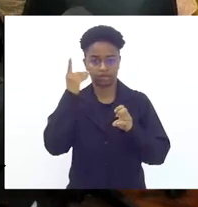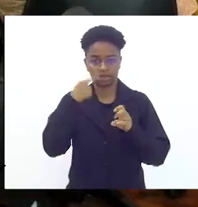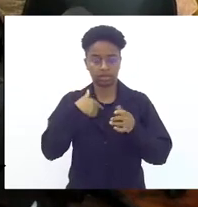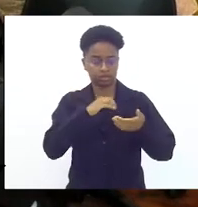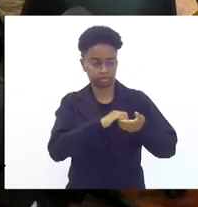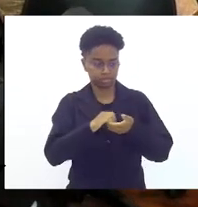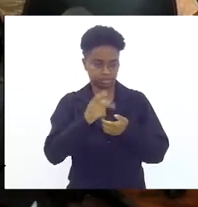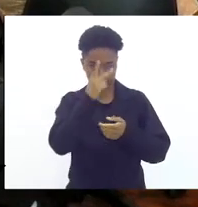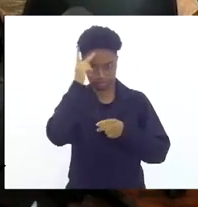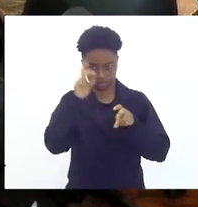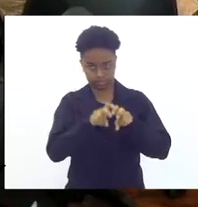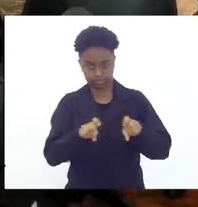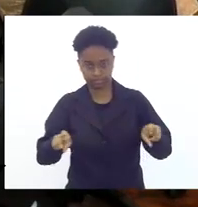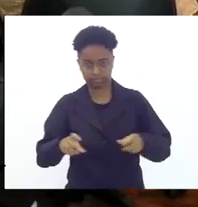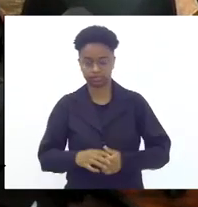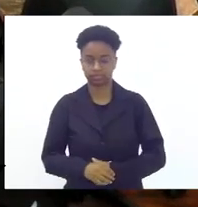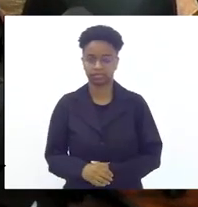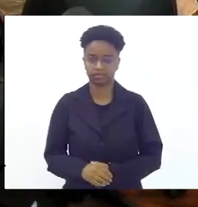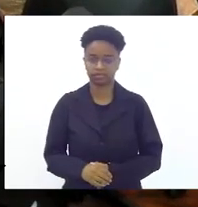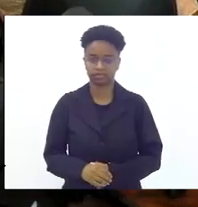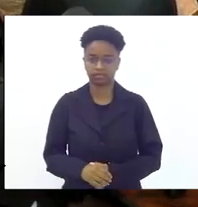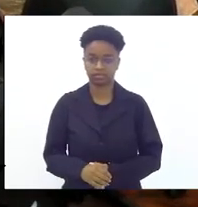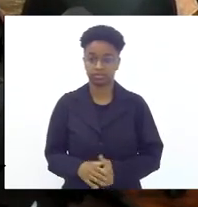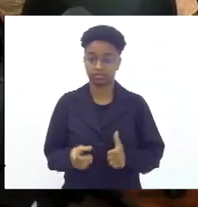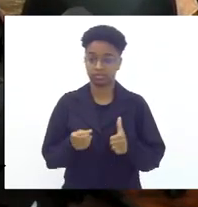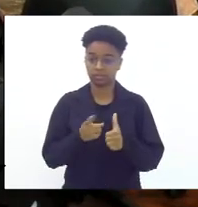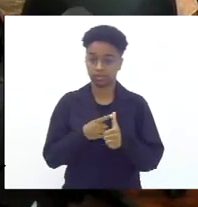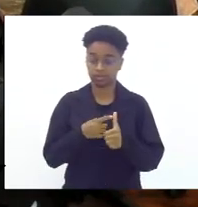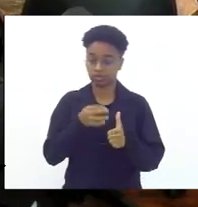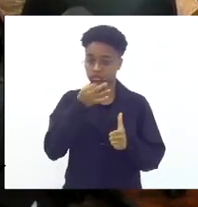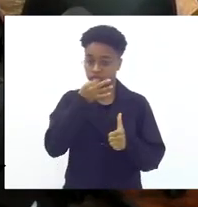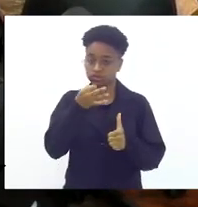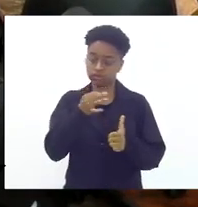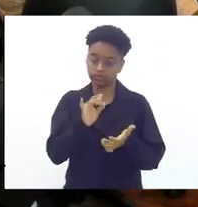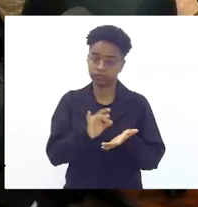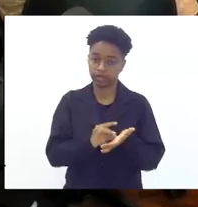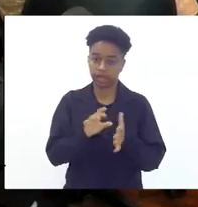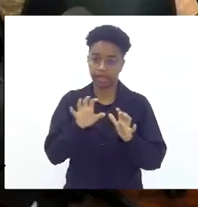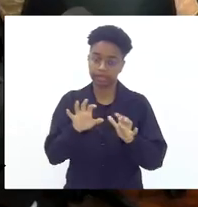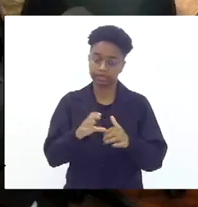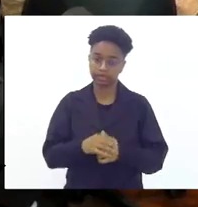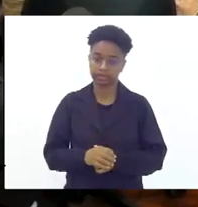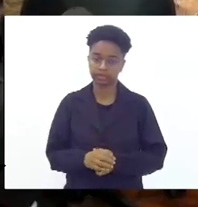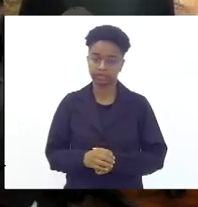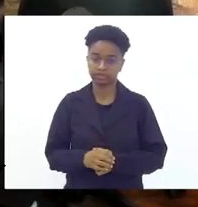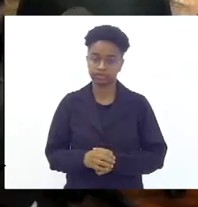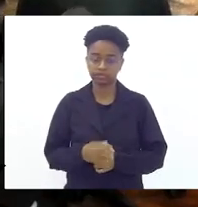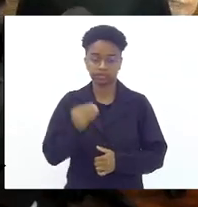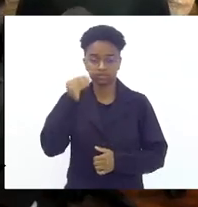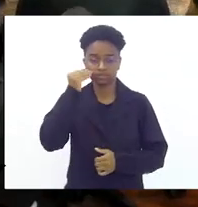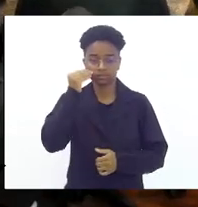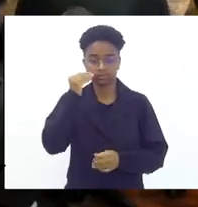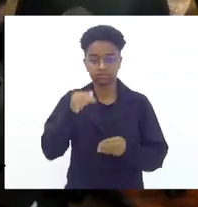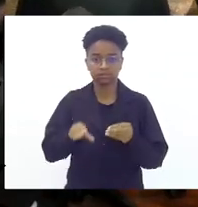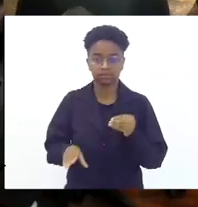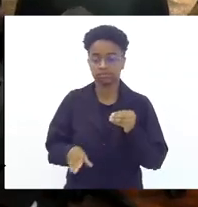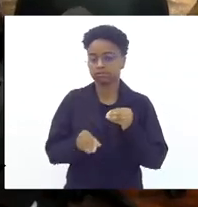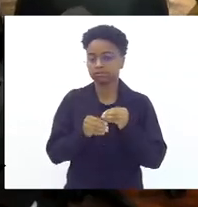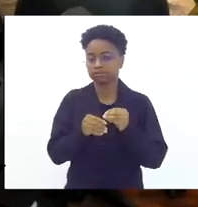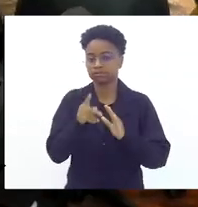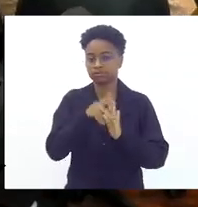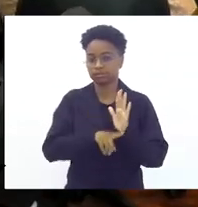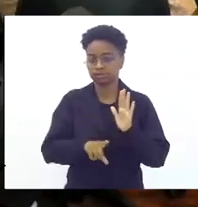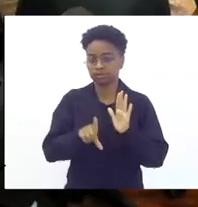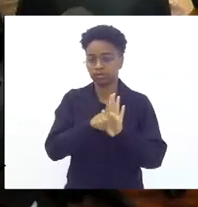resto da mesa é bom a primeira sugestão seria de fato essa de implementar o projeto de lei